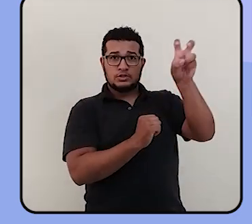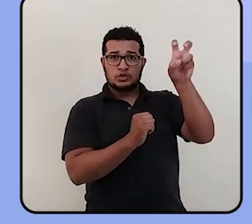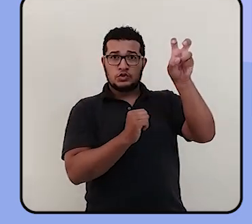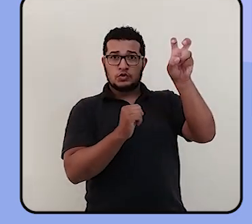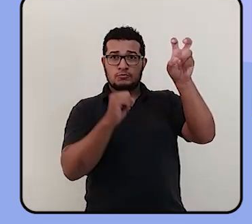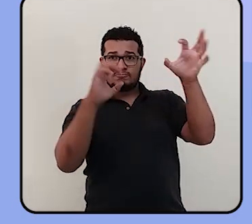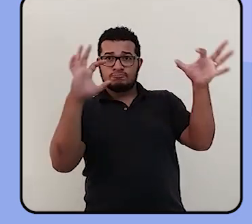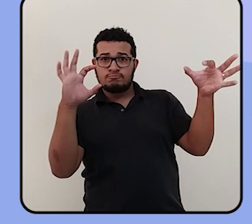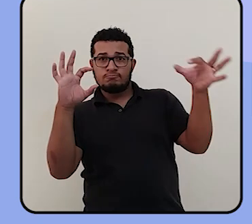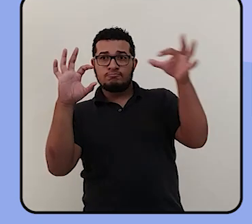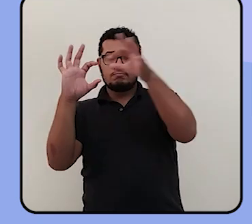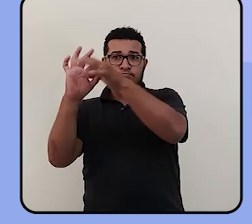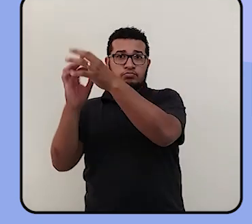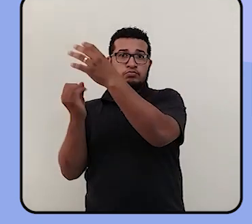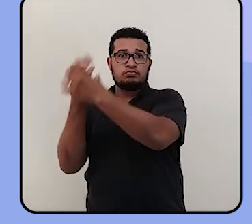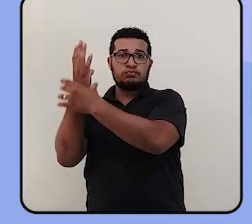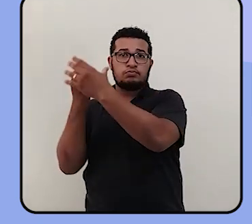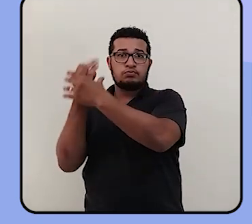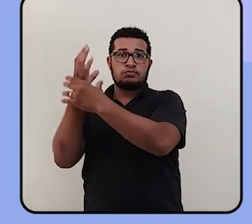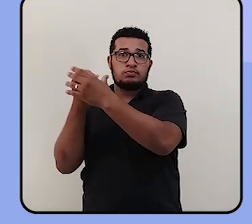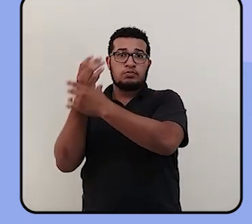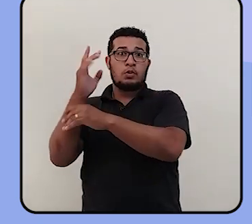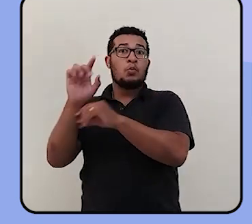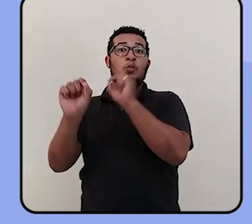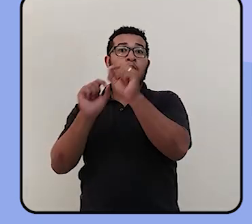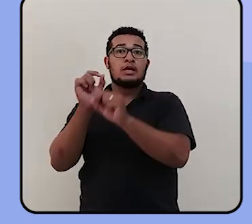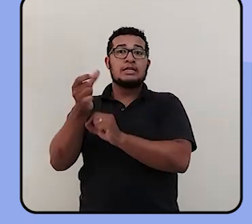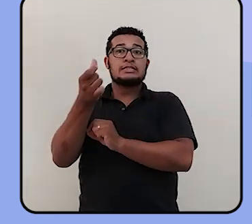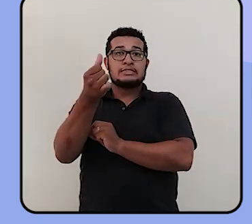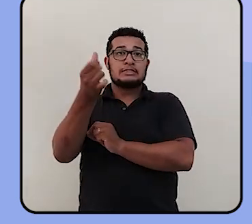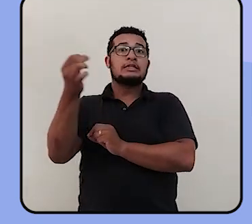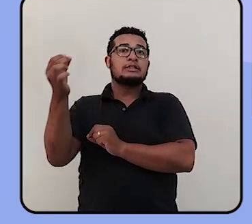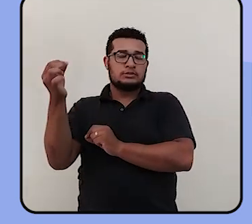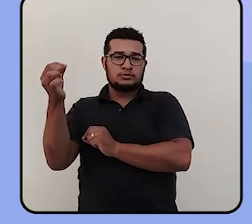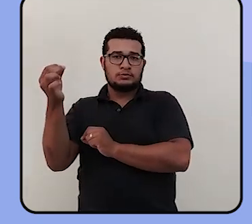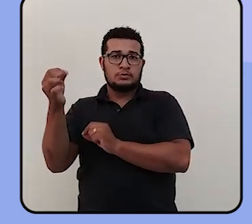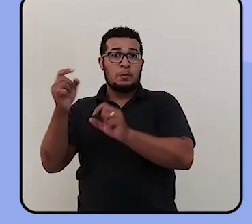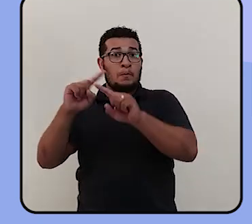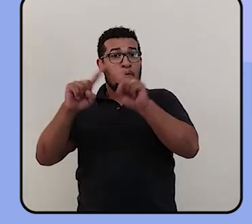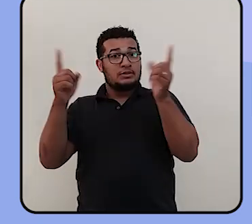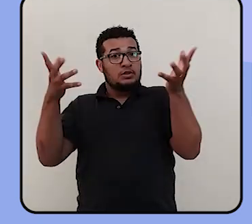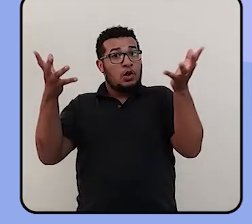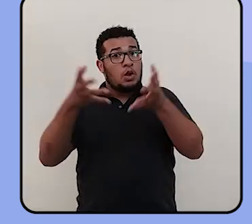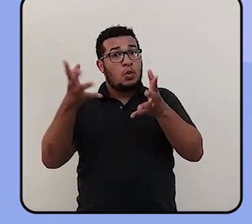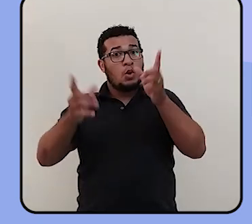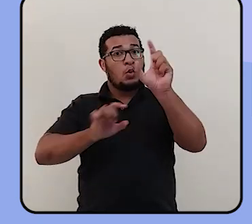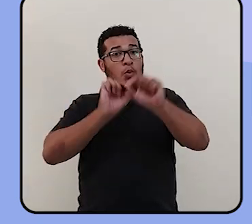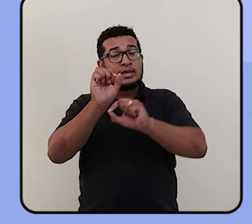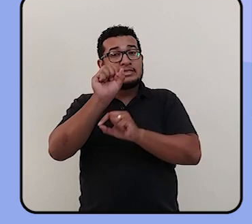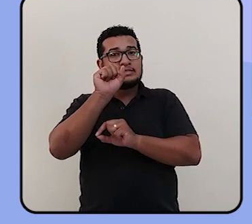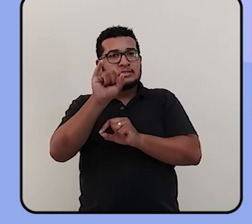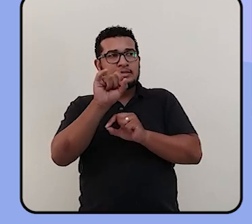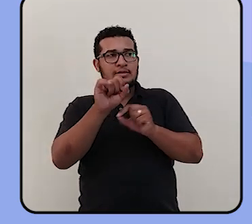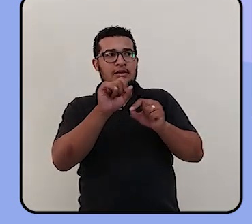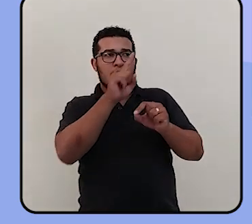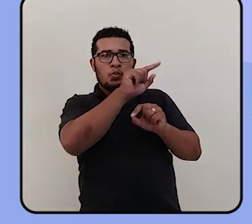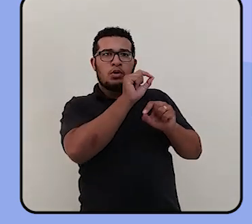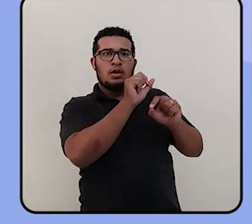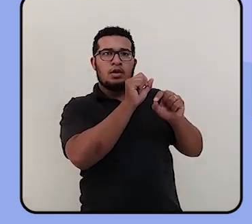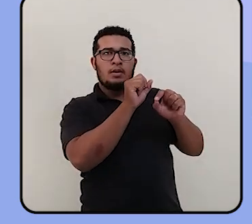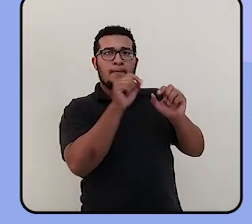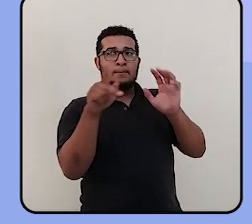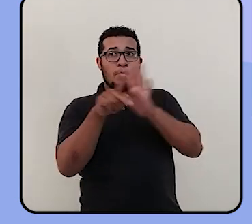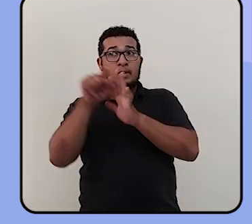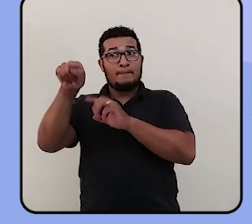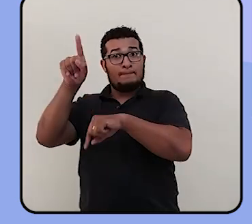trabalhando, elas vão produzir 600 peças. Agora, se eu quiser